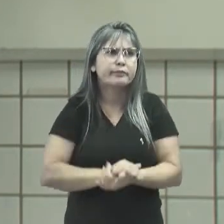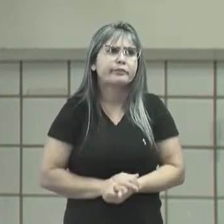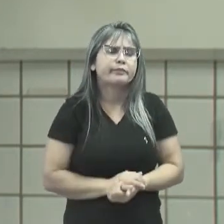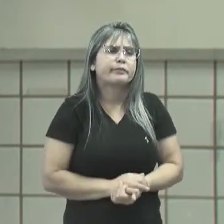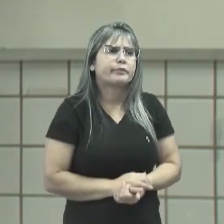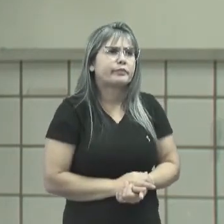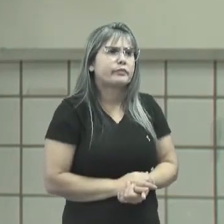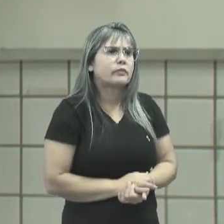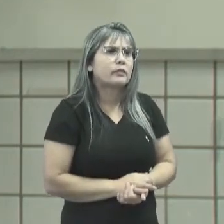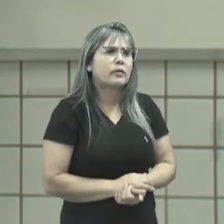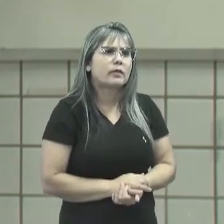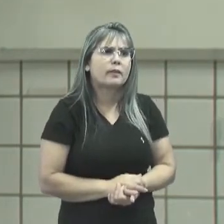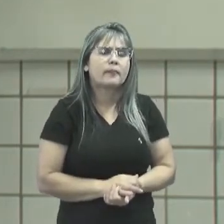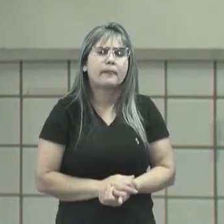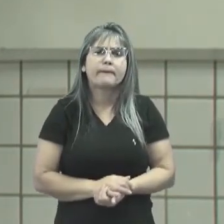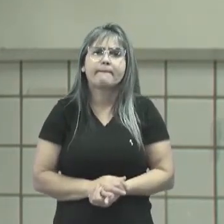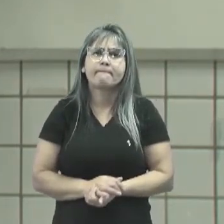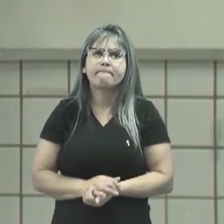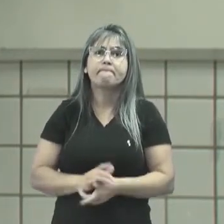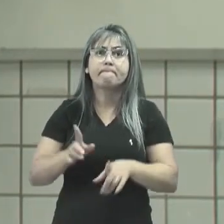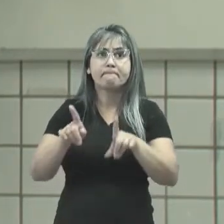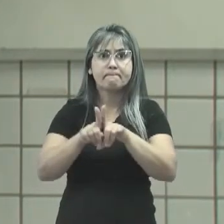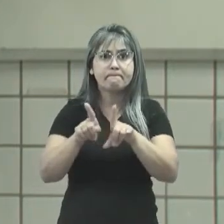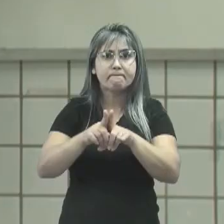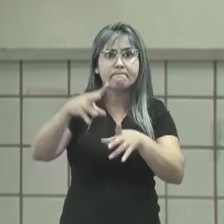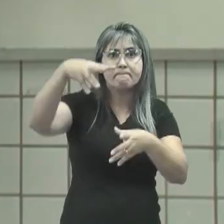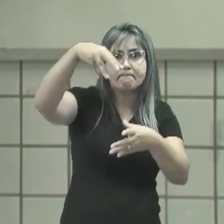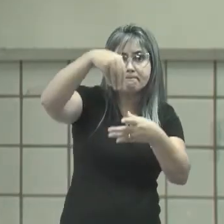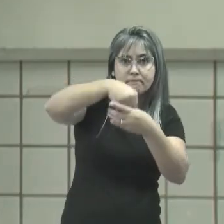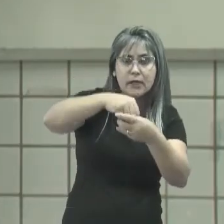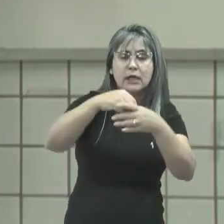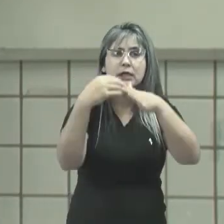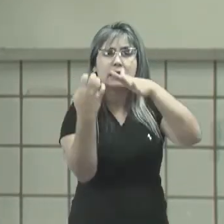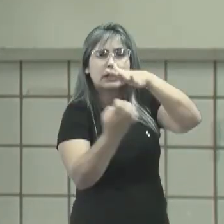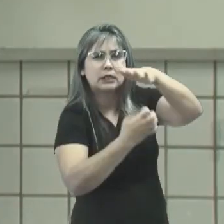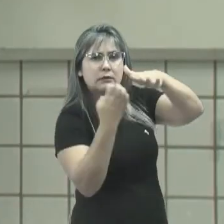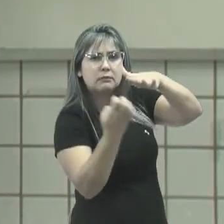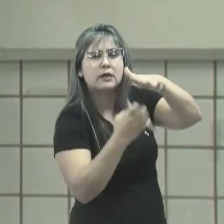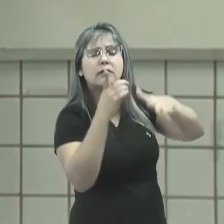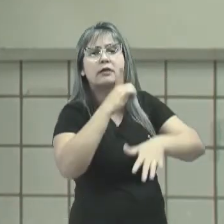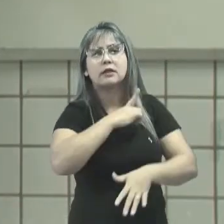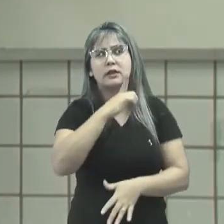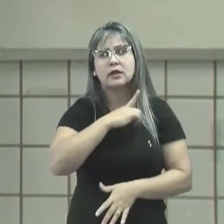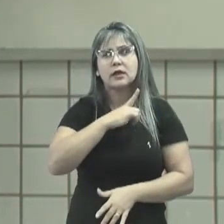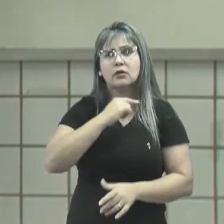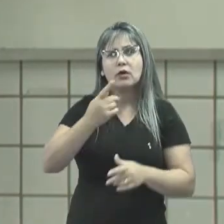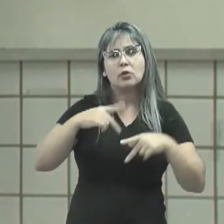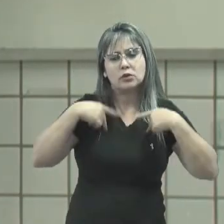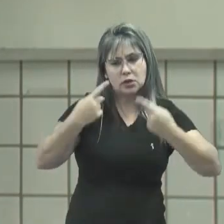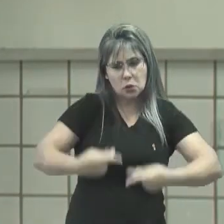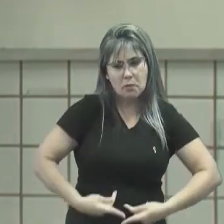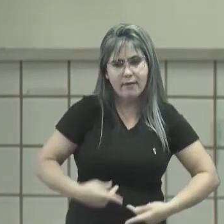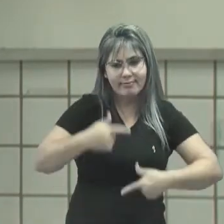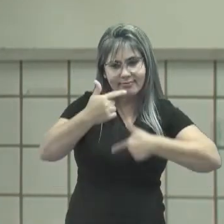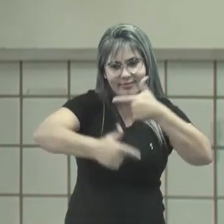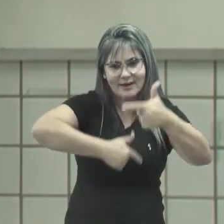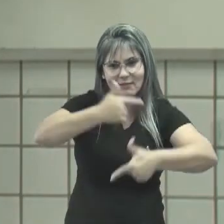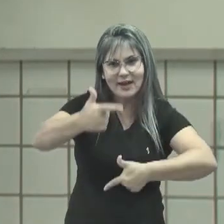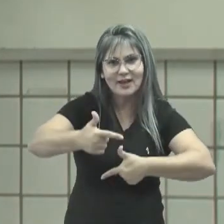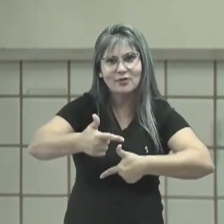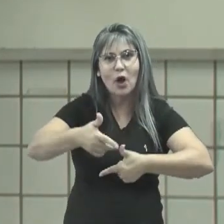a substituição do homem pela máquina. Então, percebam aqui, isso aqui é um robô que vai ali na